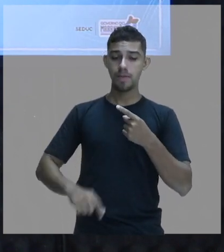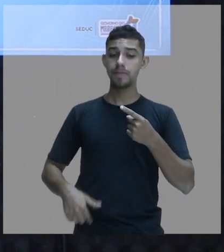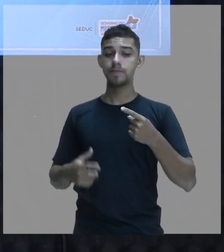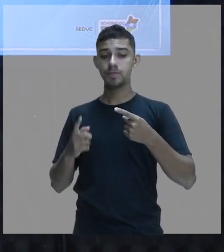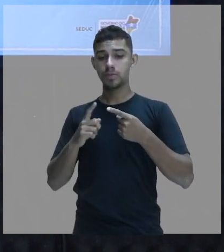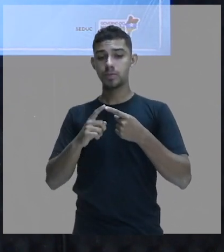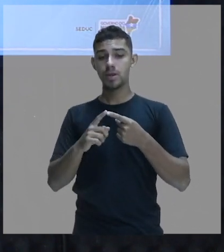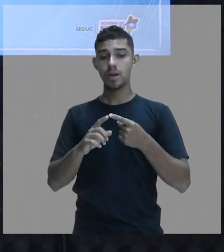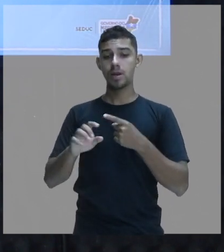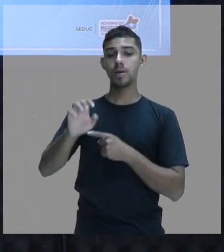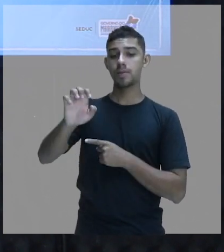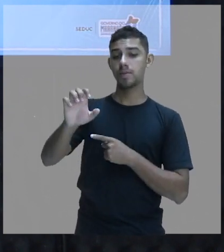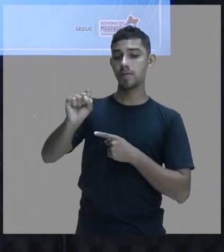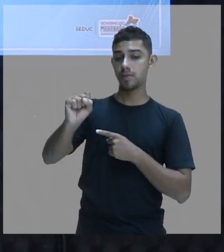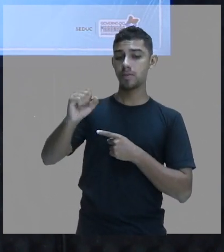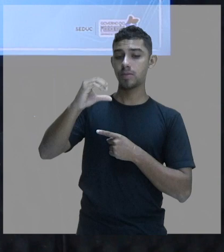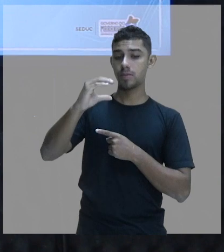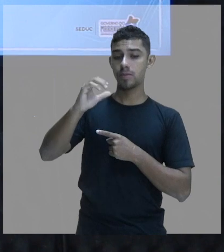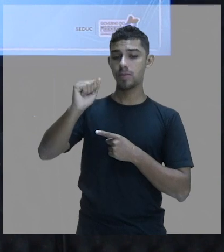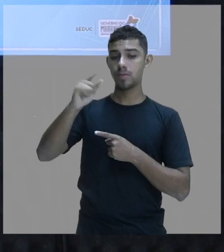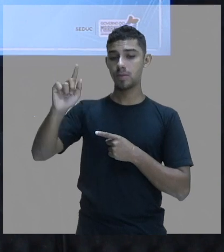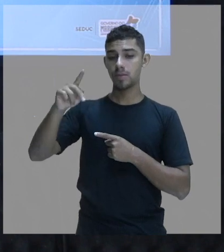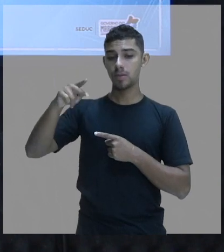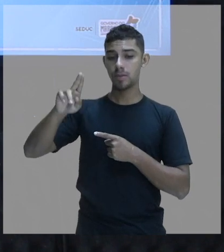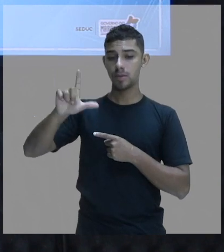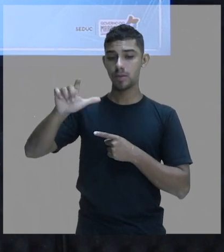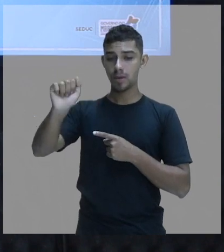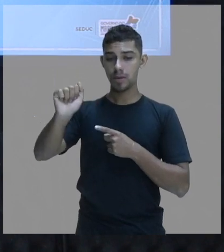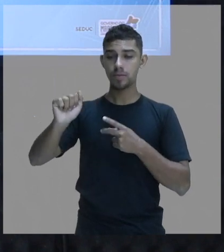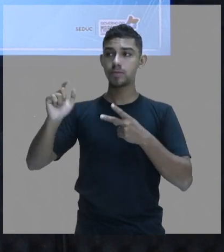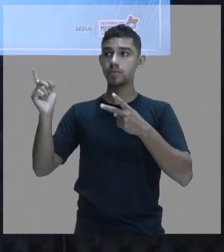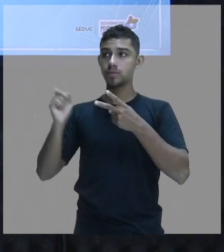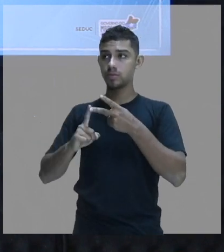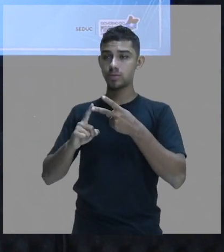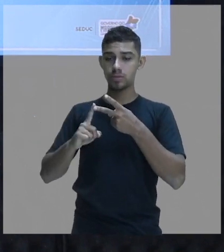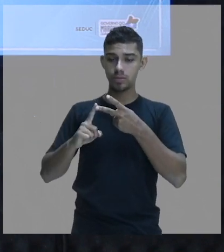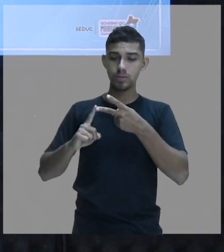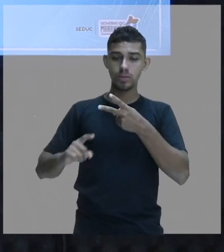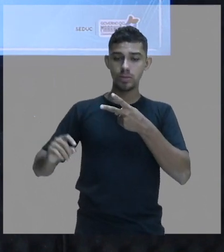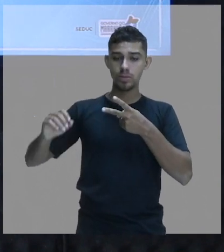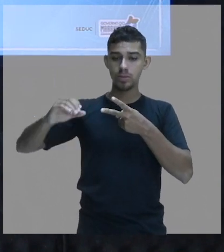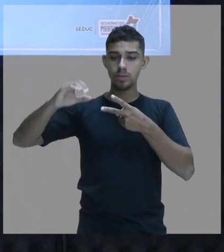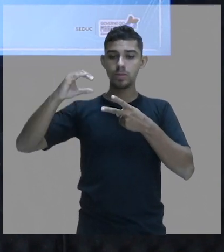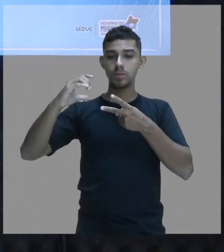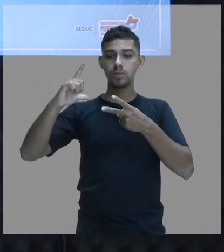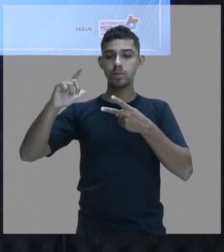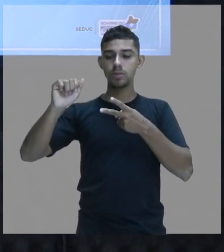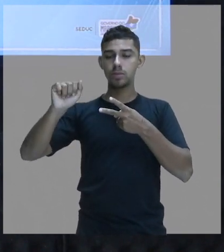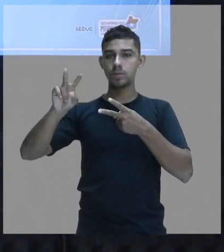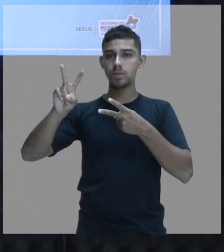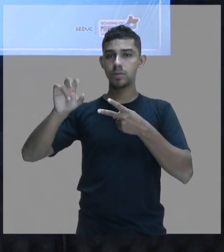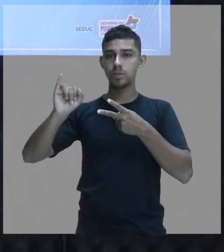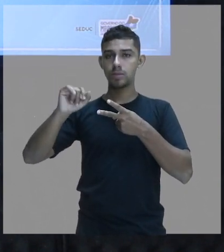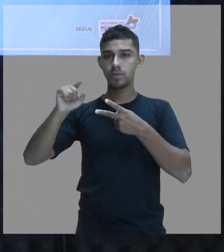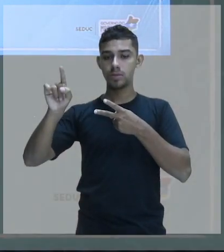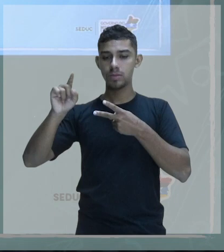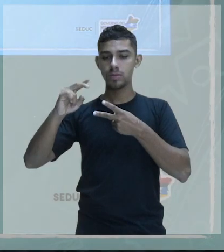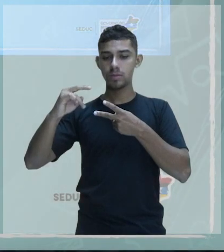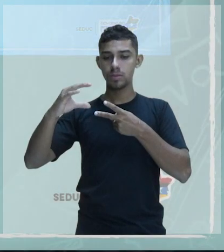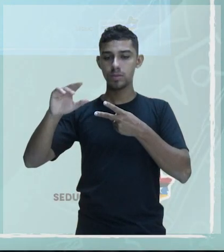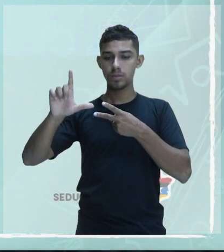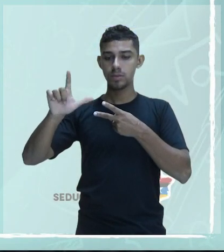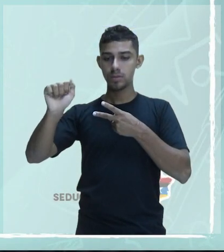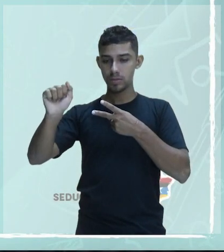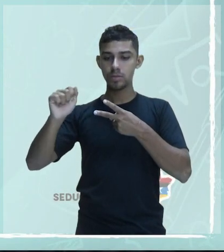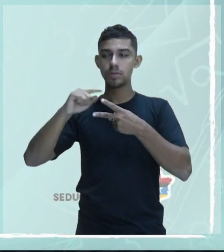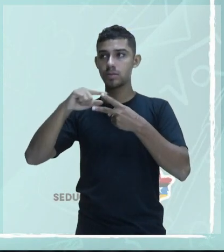quem? Pela escápula e pela clavícula, esses dois ossos aqui que são o cíngulo superior, eles que se unem